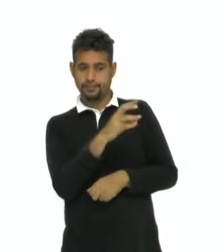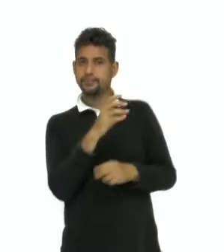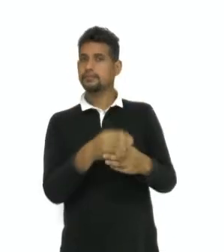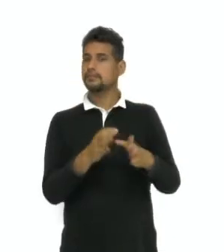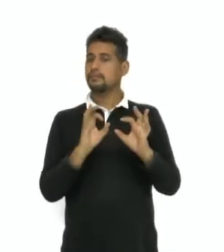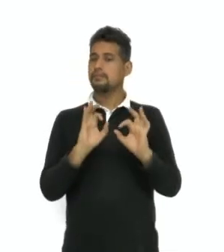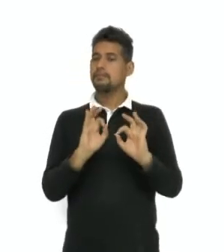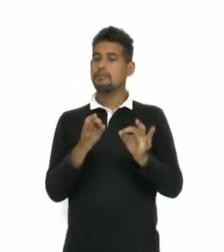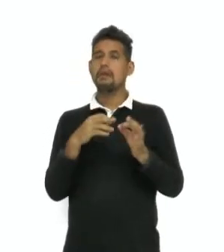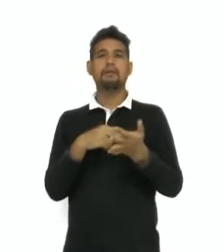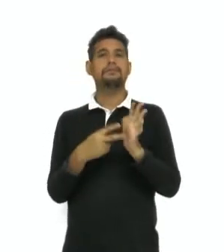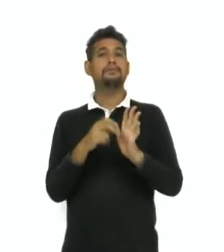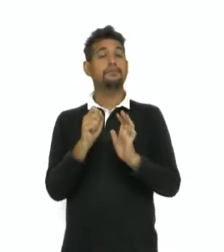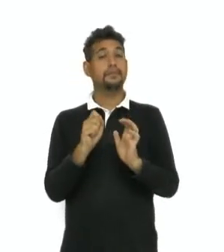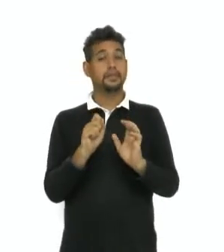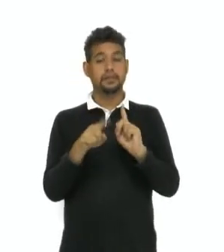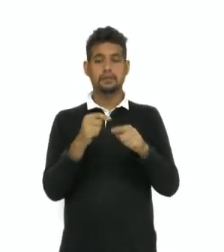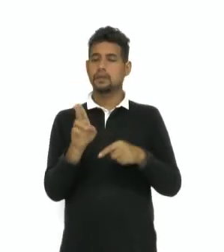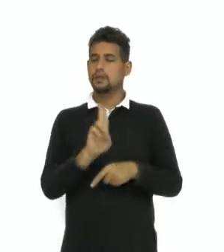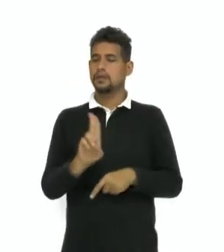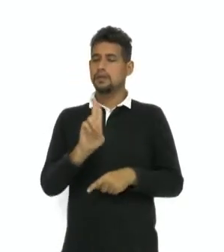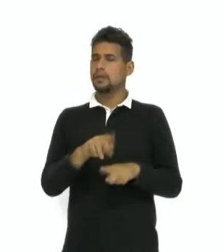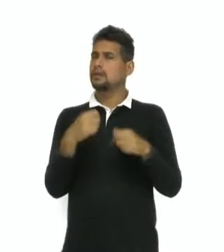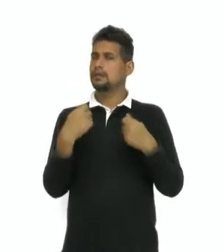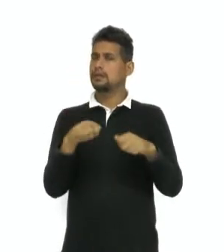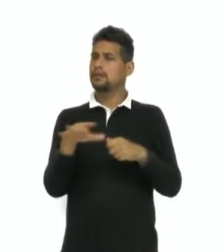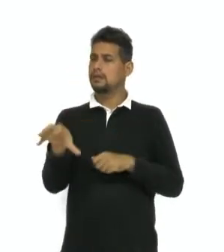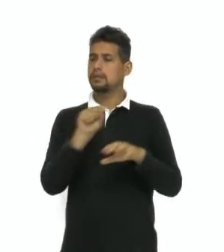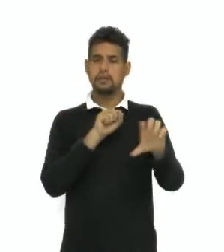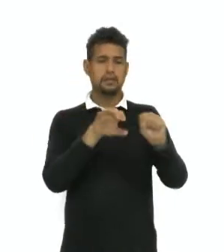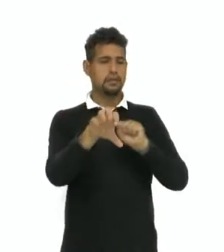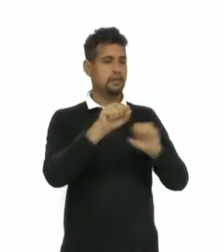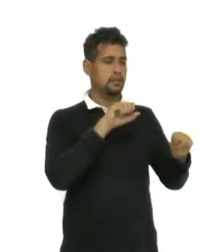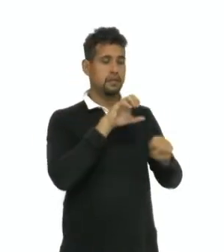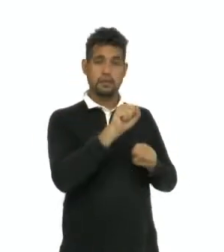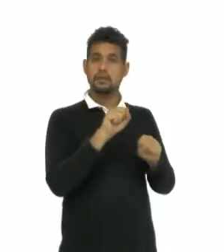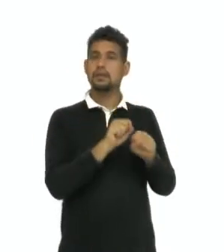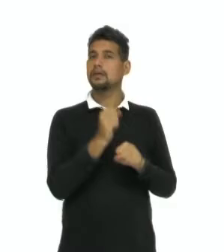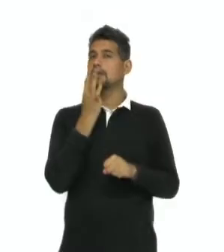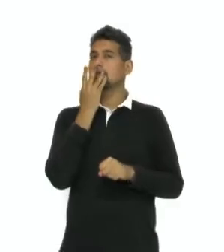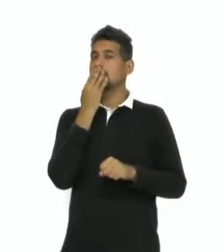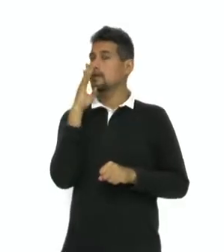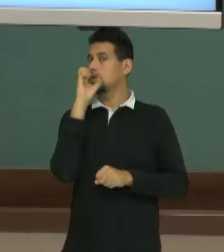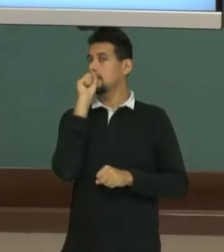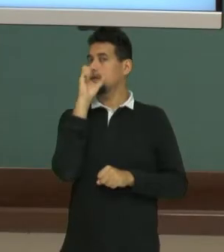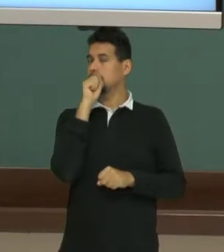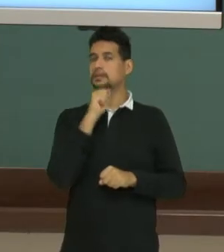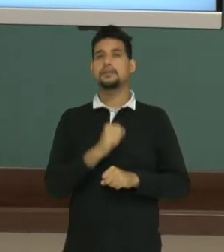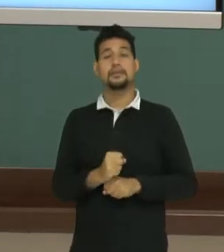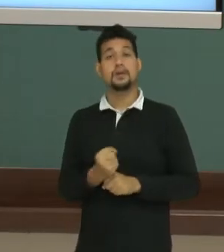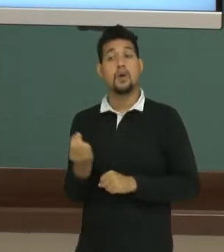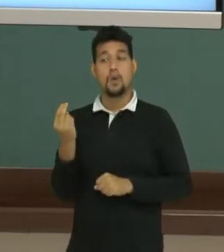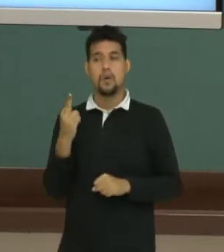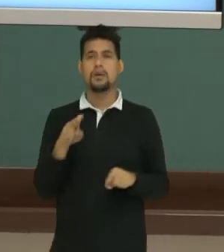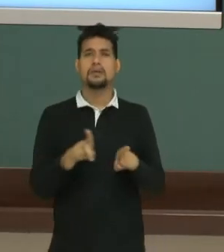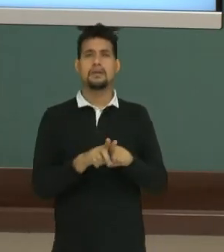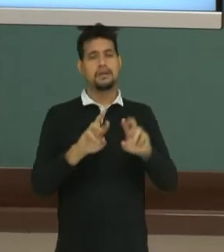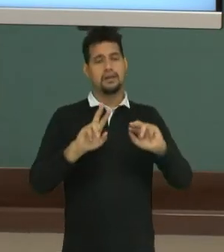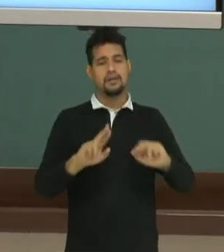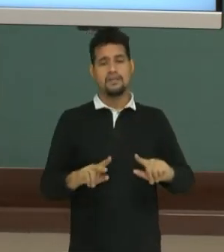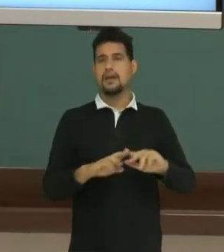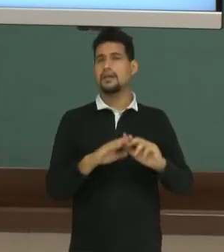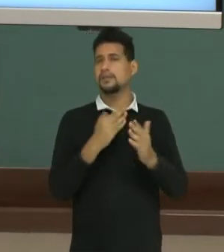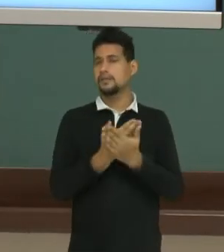desses dispositivos pós-consumo deve ser coletores seletivos da cor laranja. Ou, em muitas